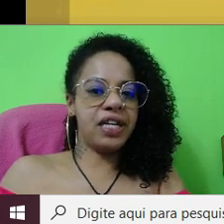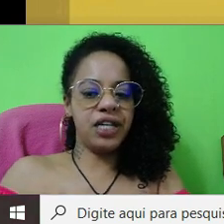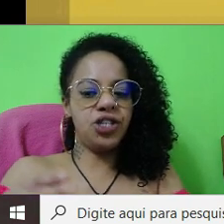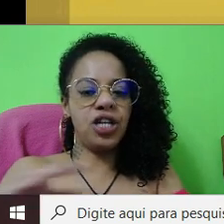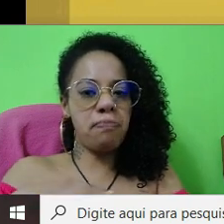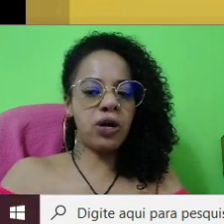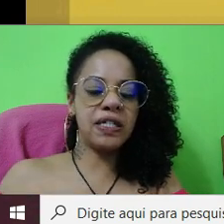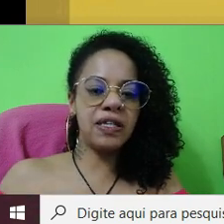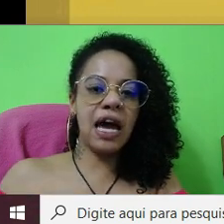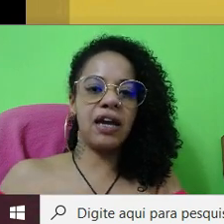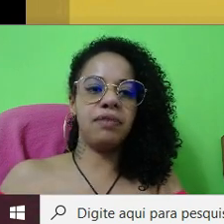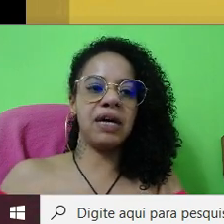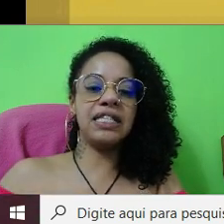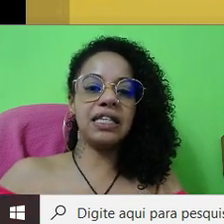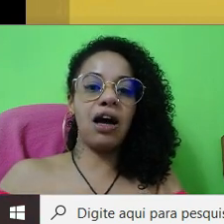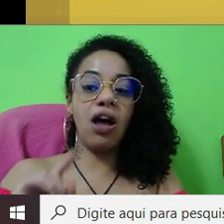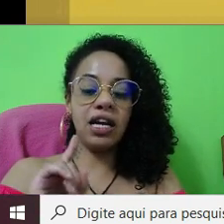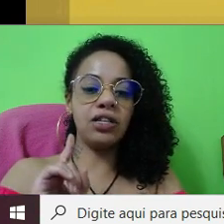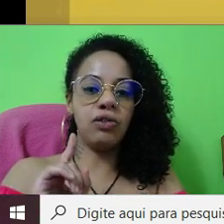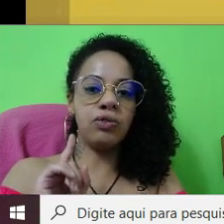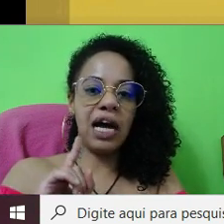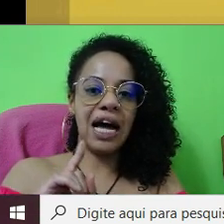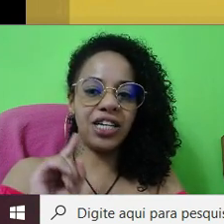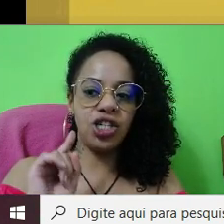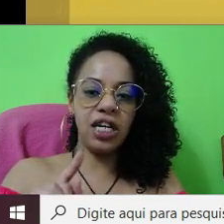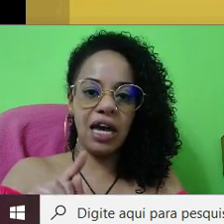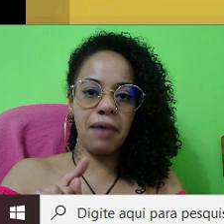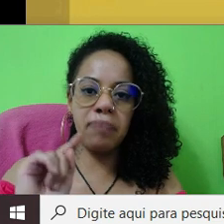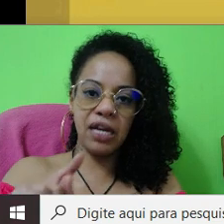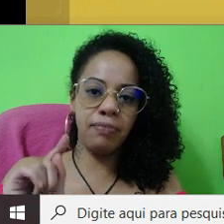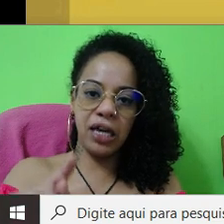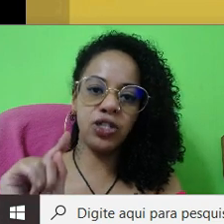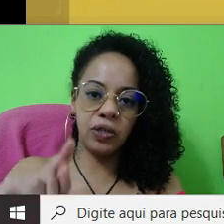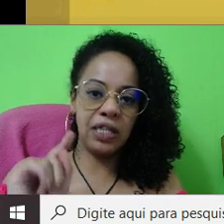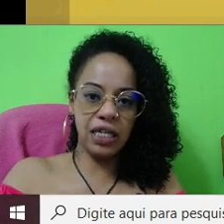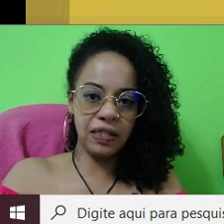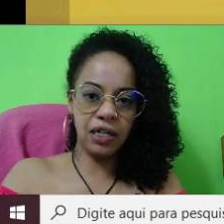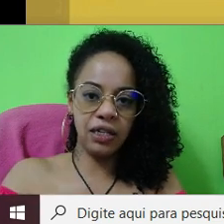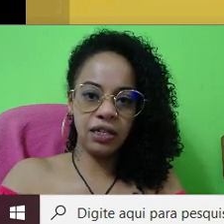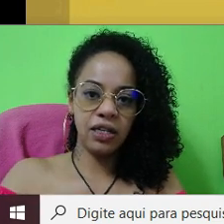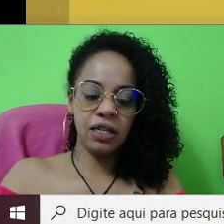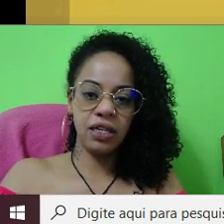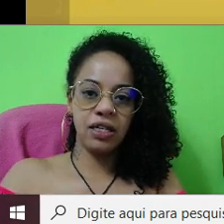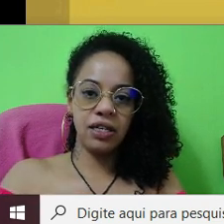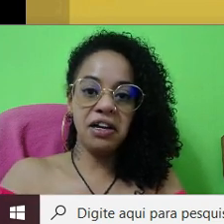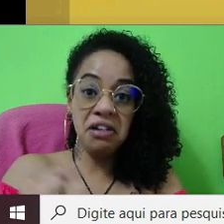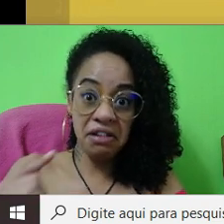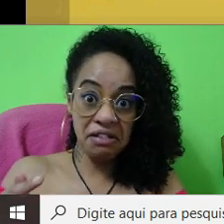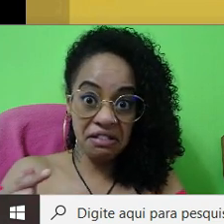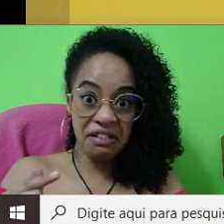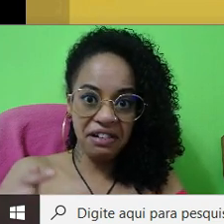enfim que na China é poucas ideias mas olha que loucura a China é plenamente socialista